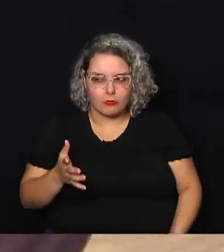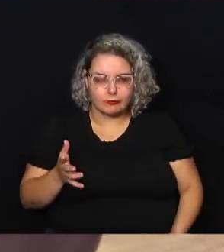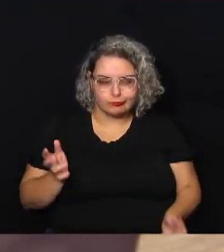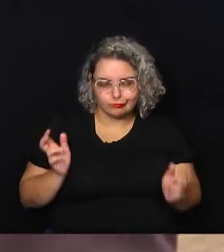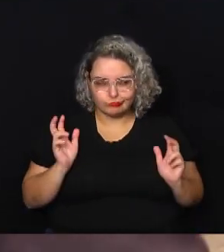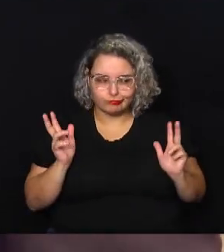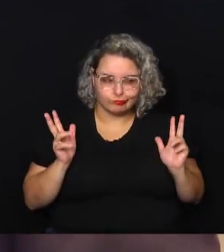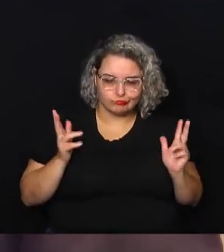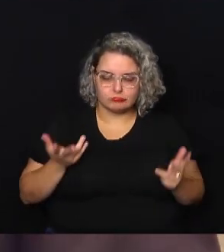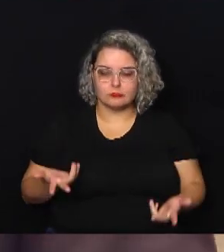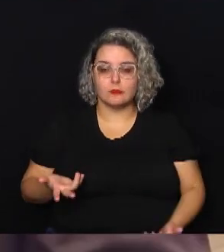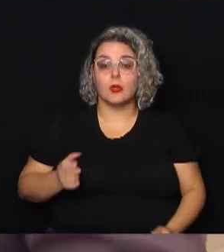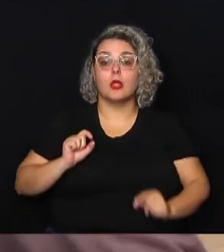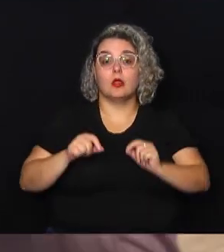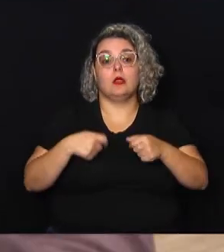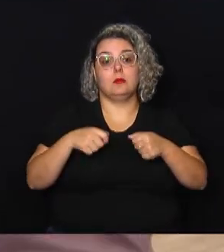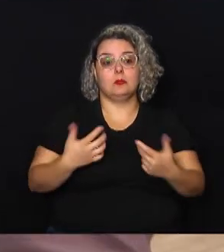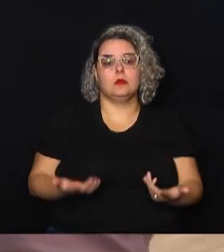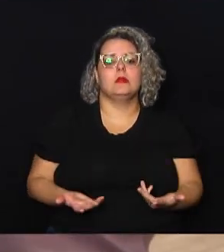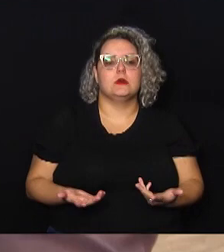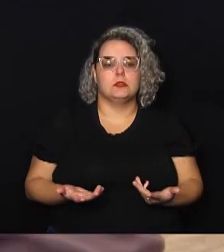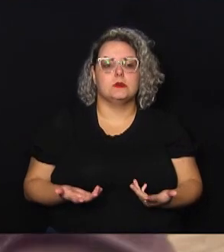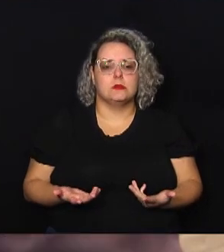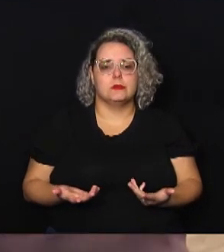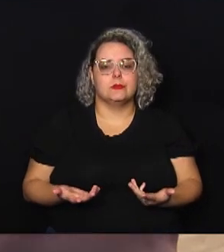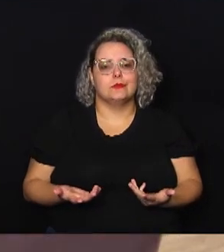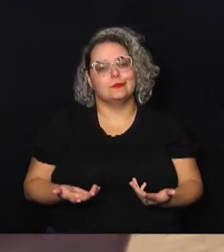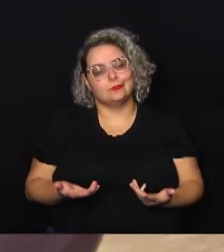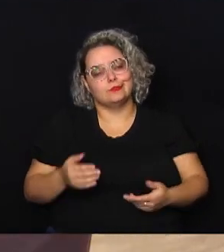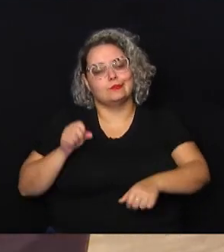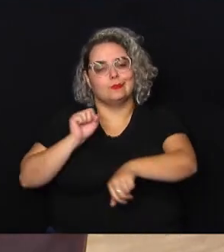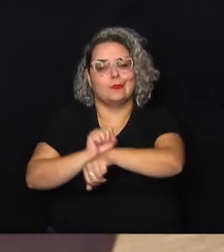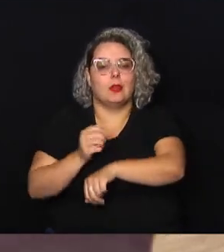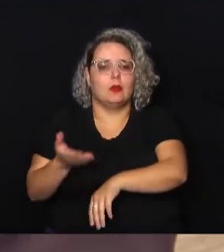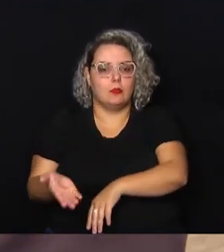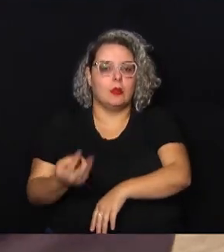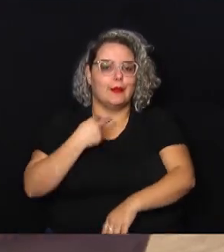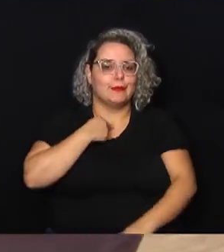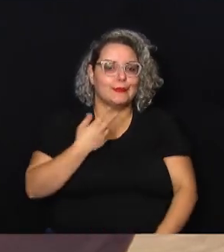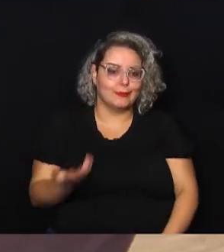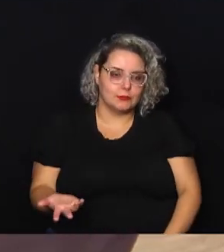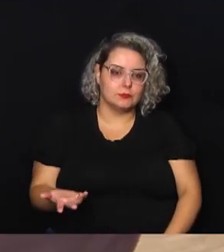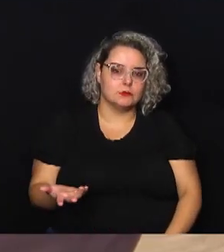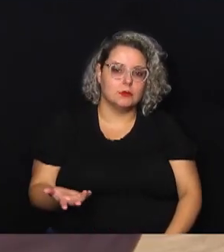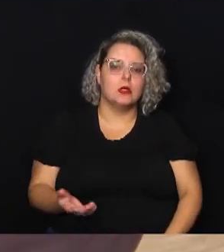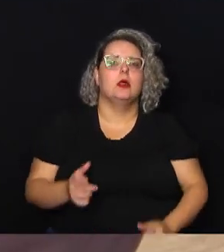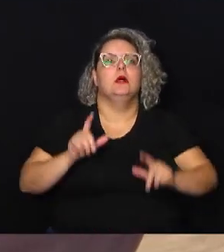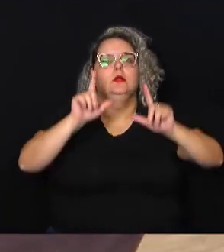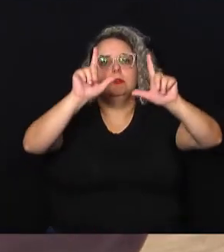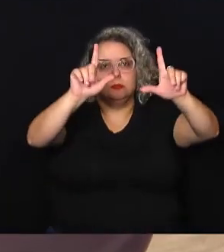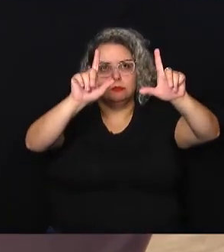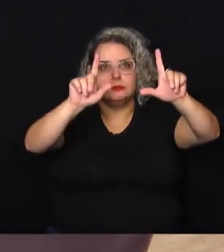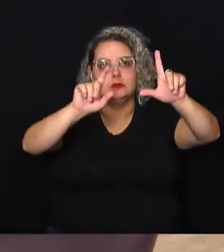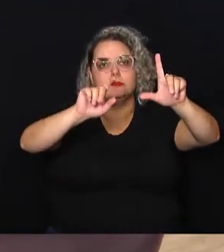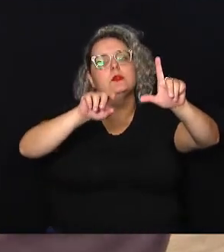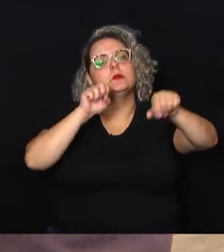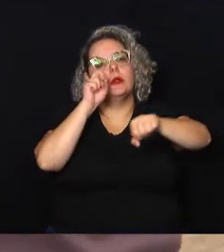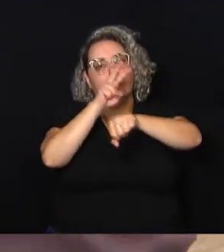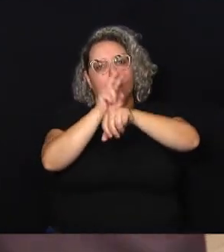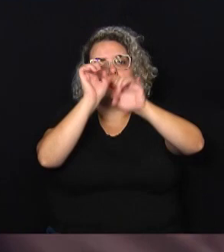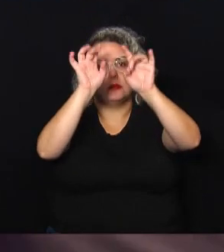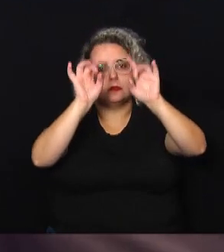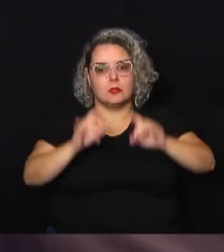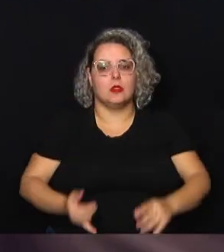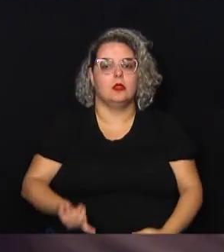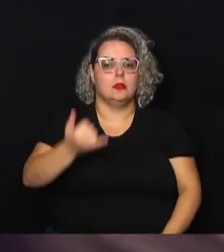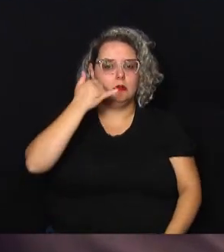a vaga tá ocupada Então nada mais é o quê de ter o telefone nessa plaquinha o deficiente físico a gestante pega o telefone liga automaticamente